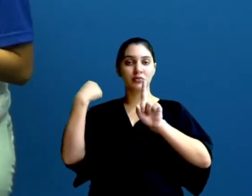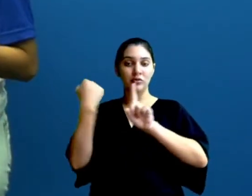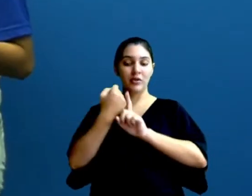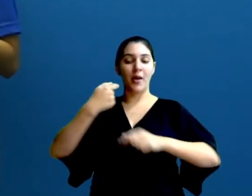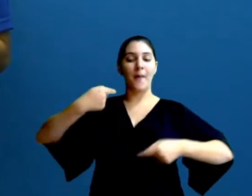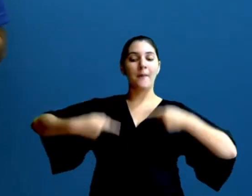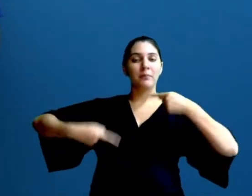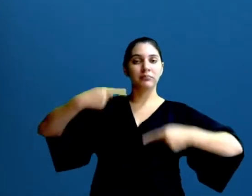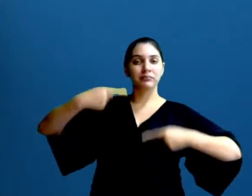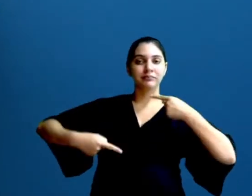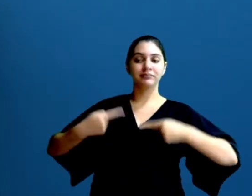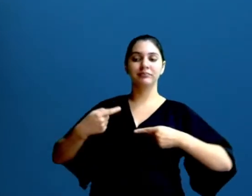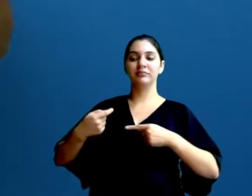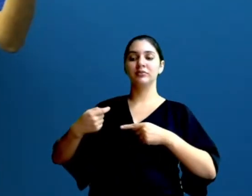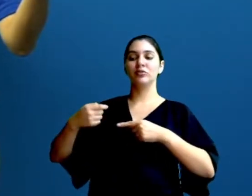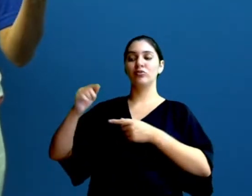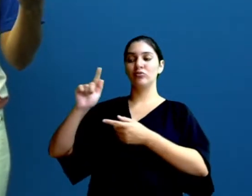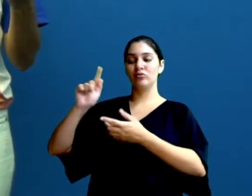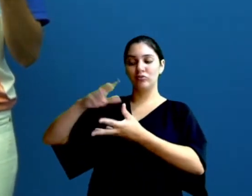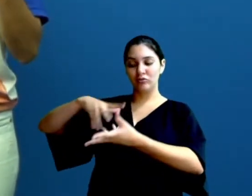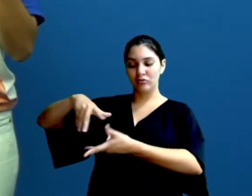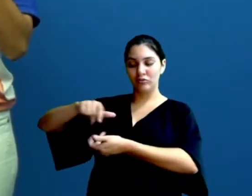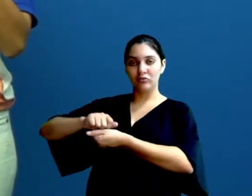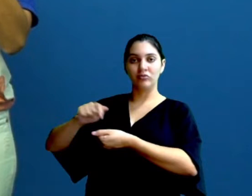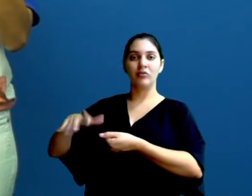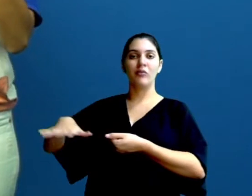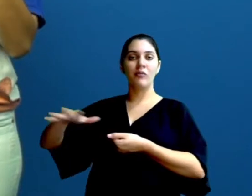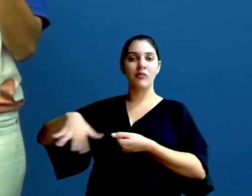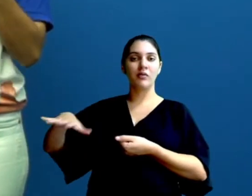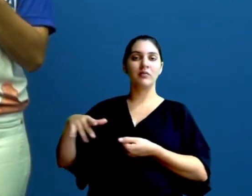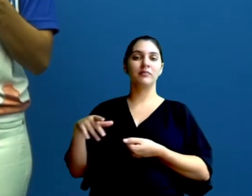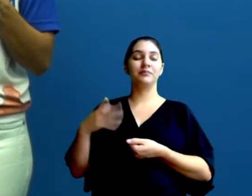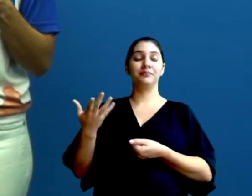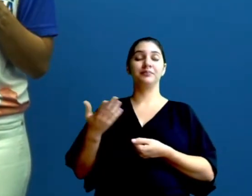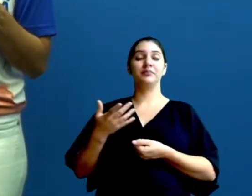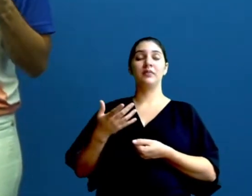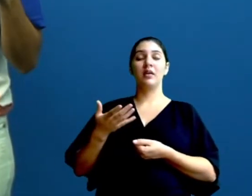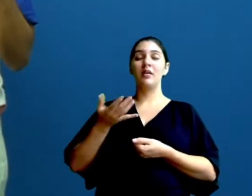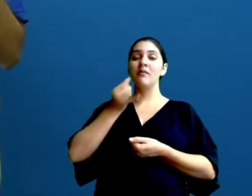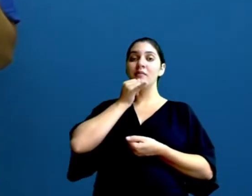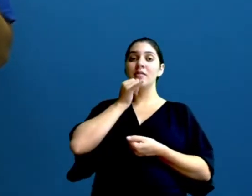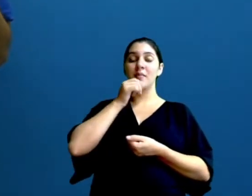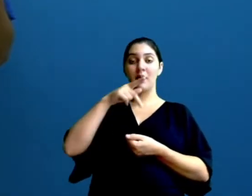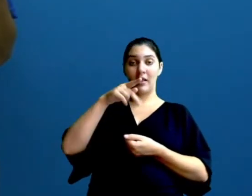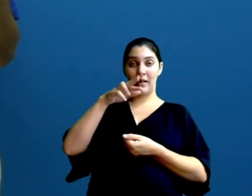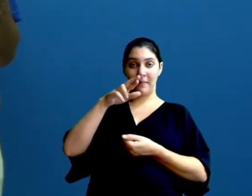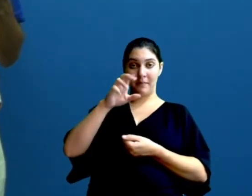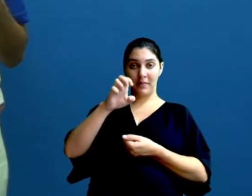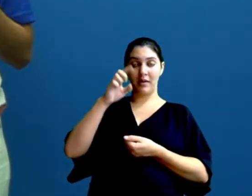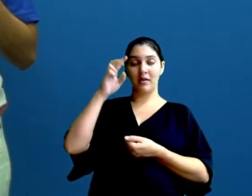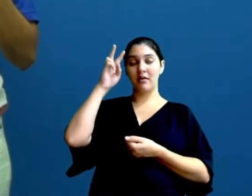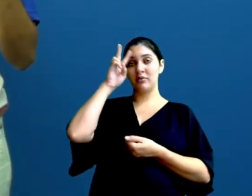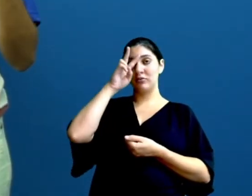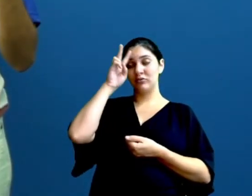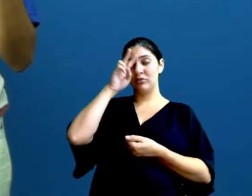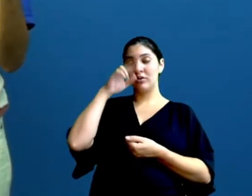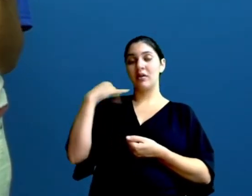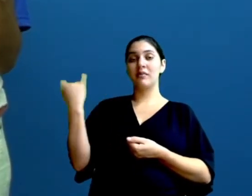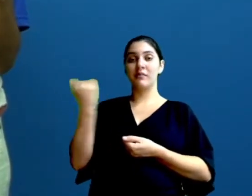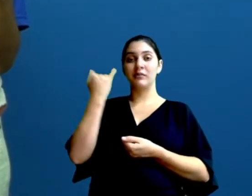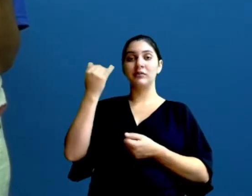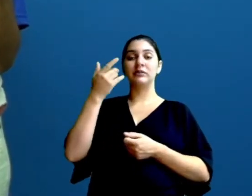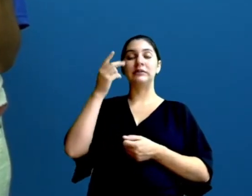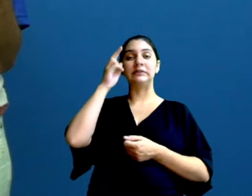ou seja, os indivíduos procuravam. Esse período da pré-história, é importante a gente lembrar que